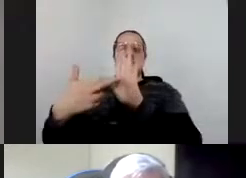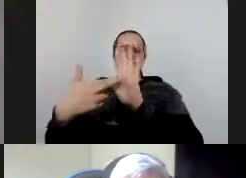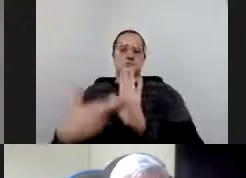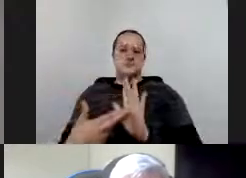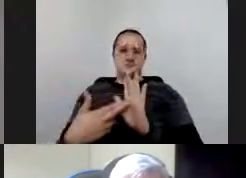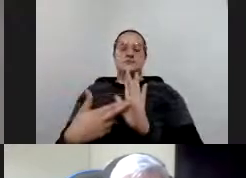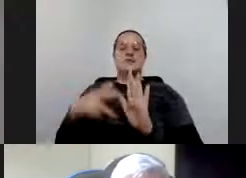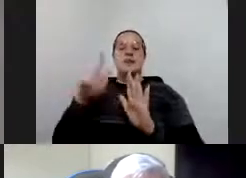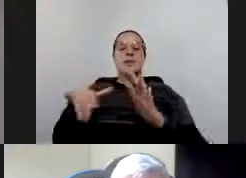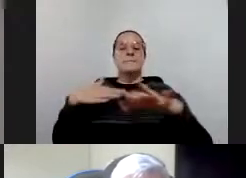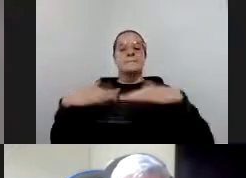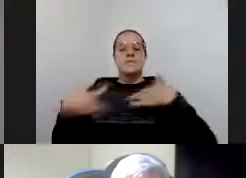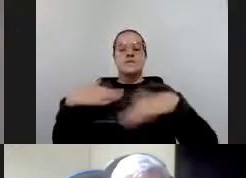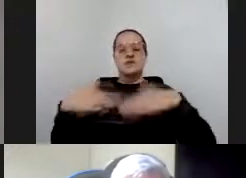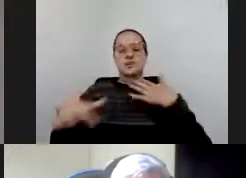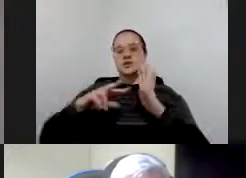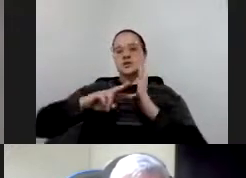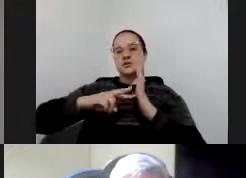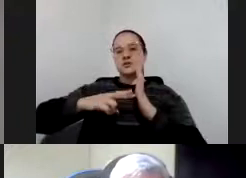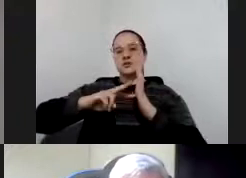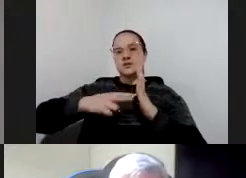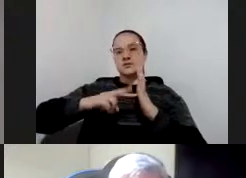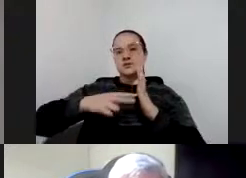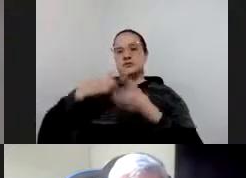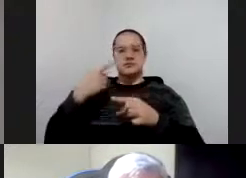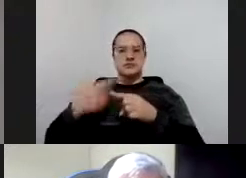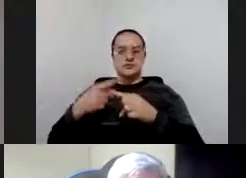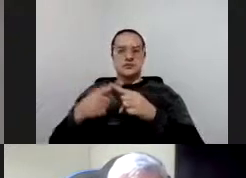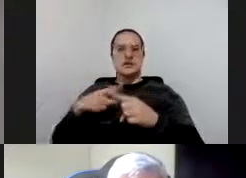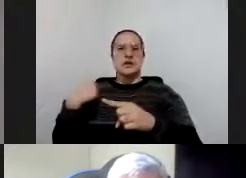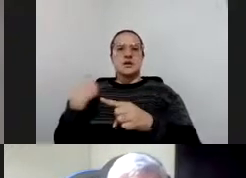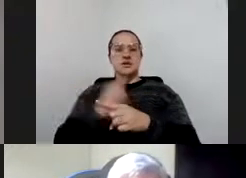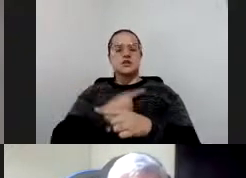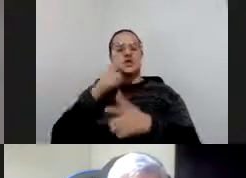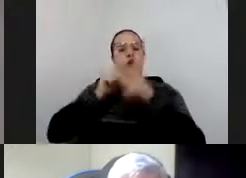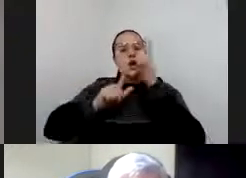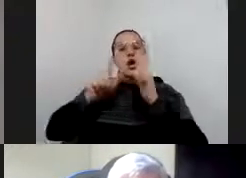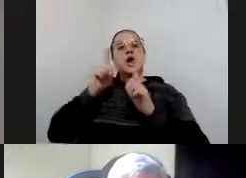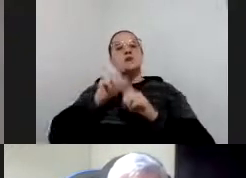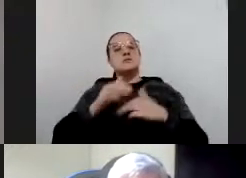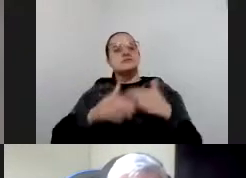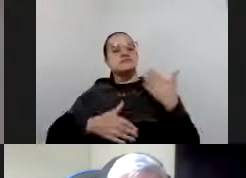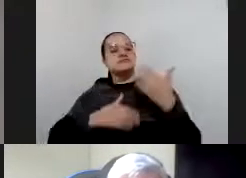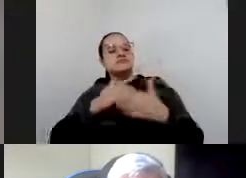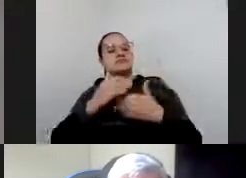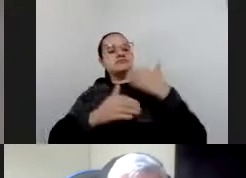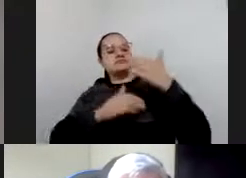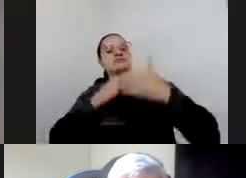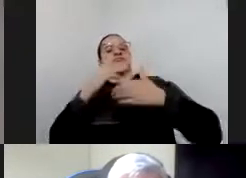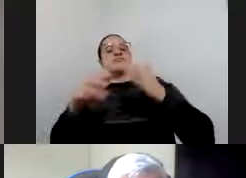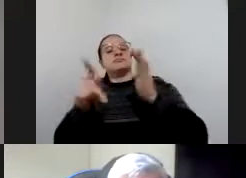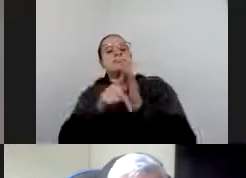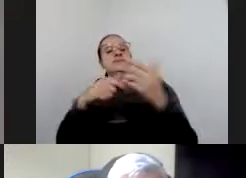sindical, para que a gente consiga juntos avançarmos no processo de inclusão no trabalho